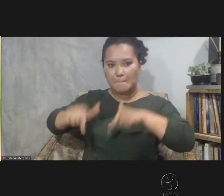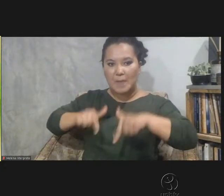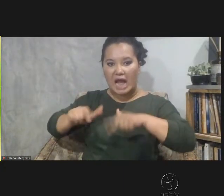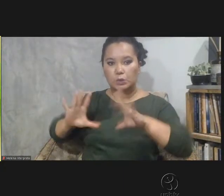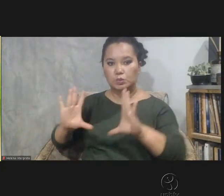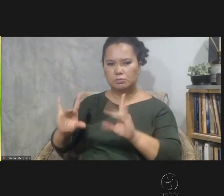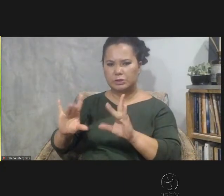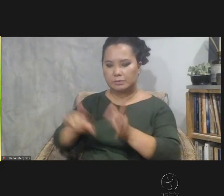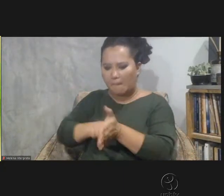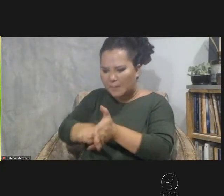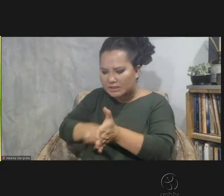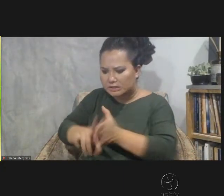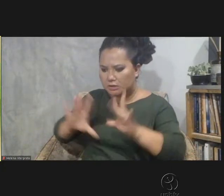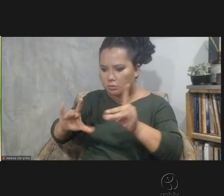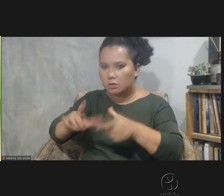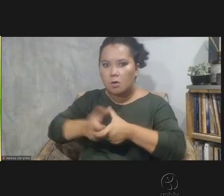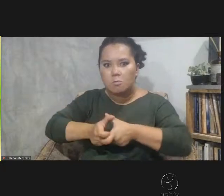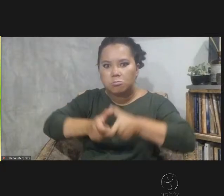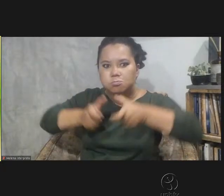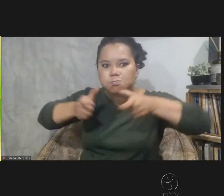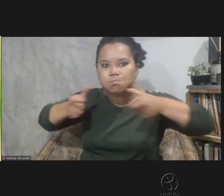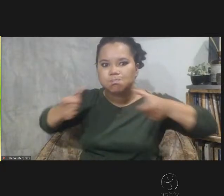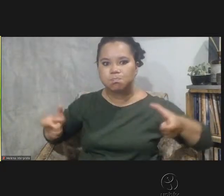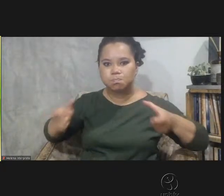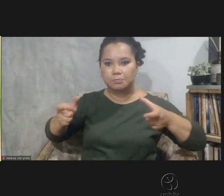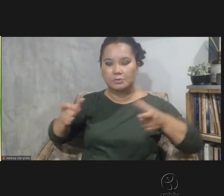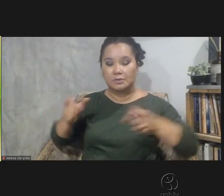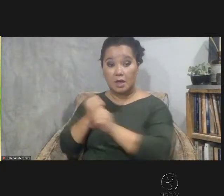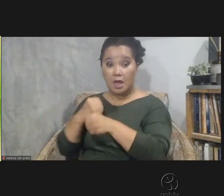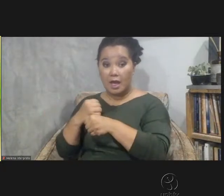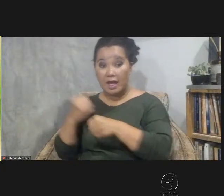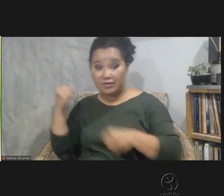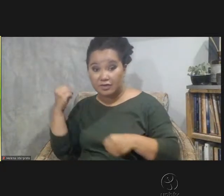os feitos da engenharia e também estimulou a